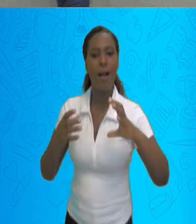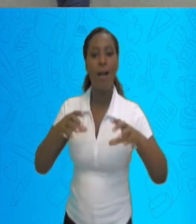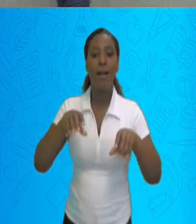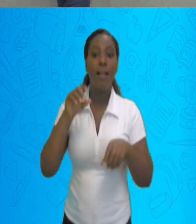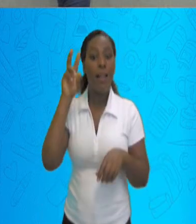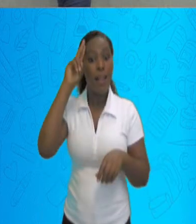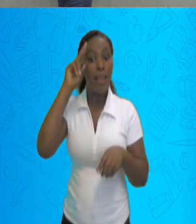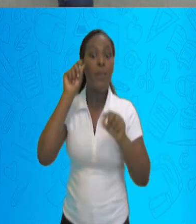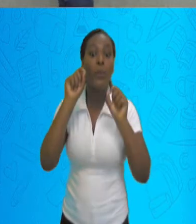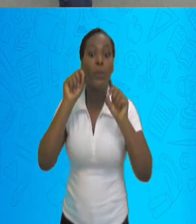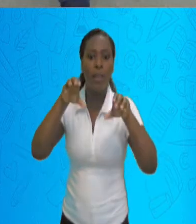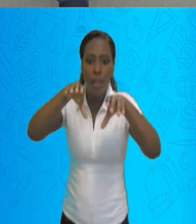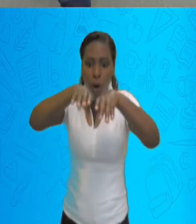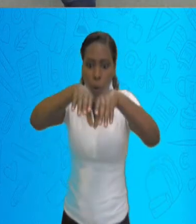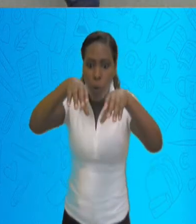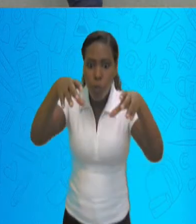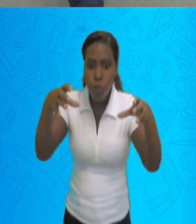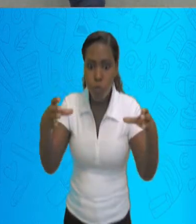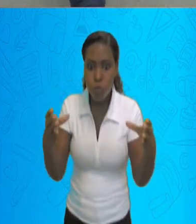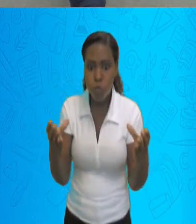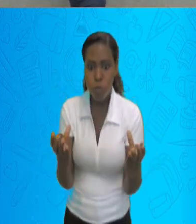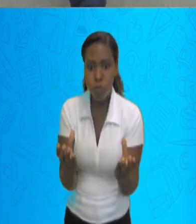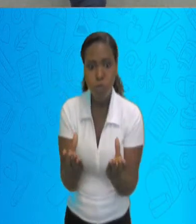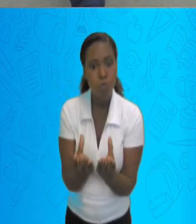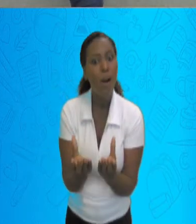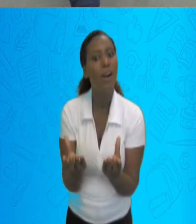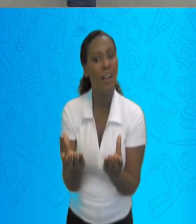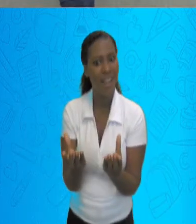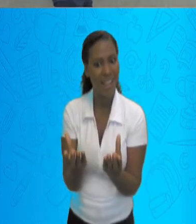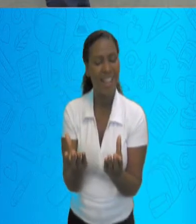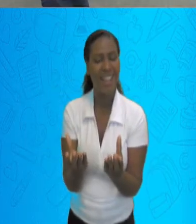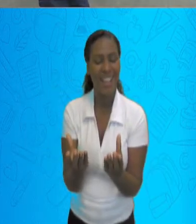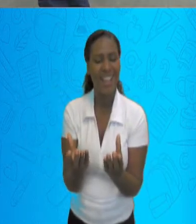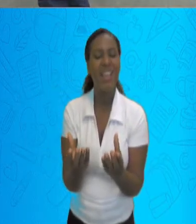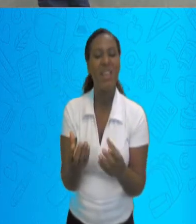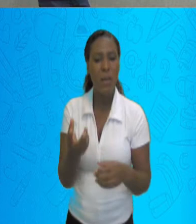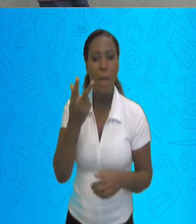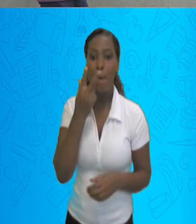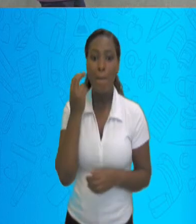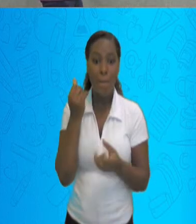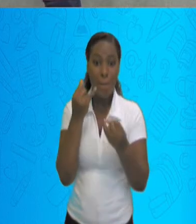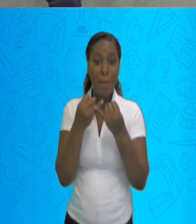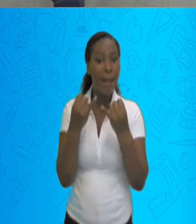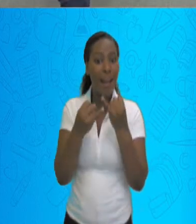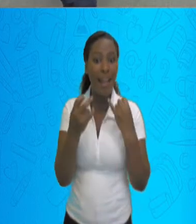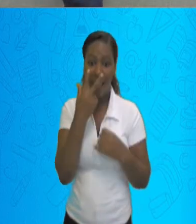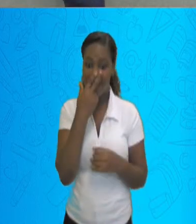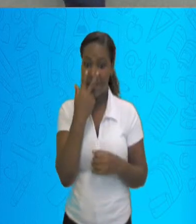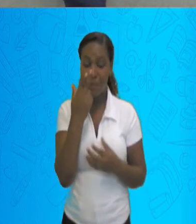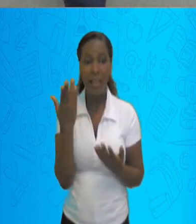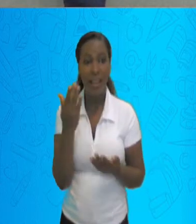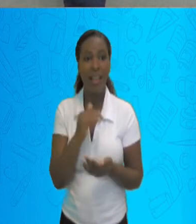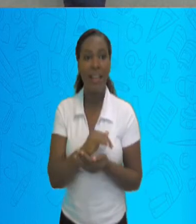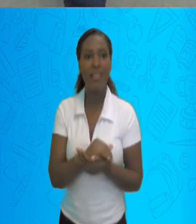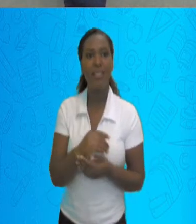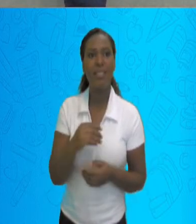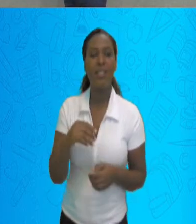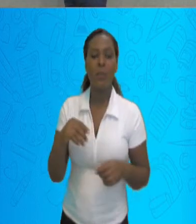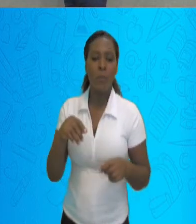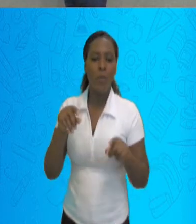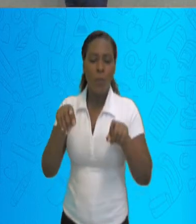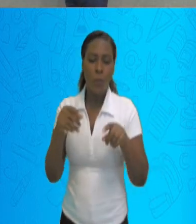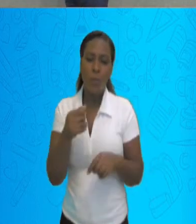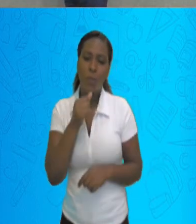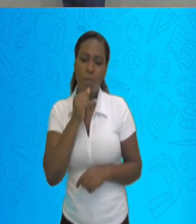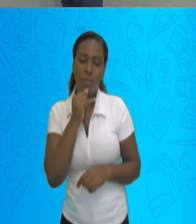O boliche, a bola de tênis, tudo remete o quê? À esfera. Olha o cone aqui, ó.